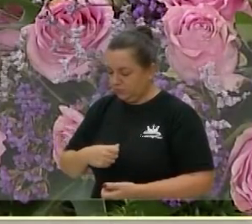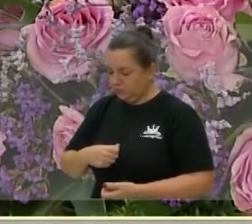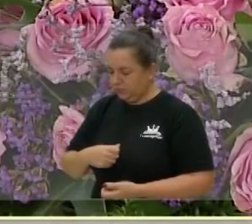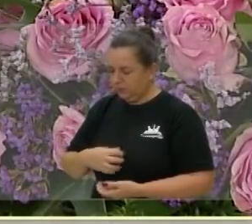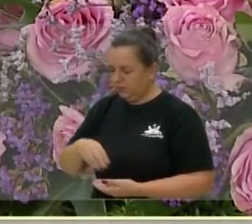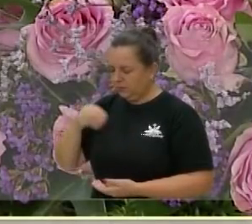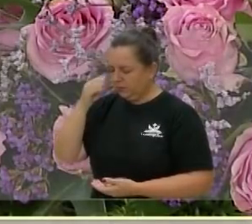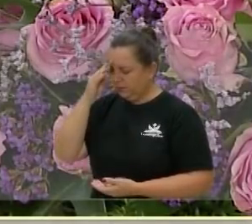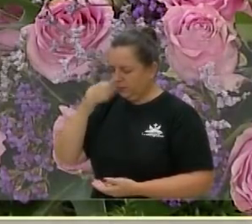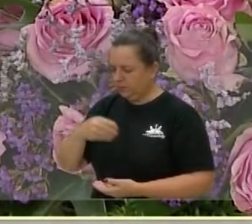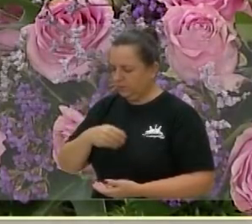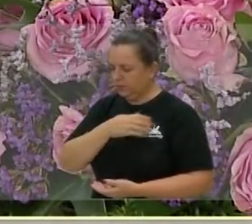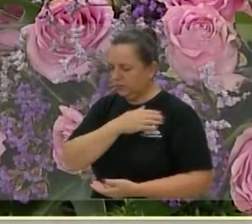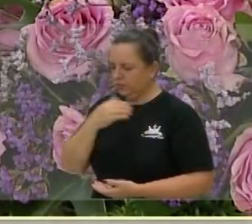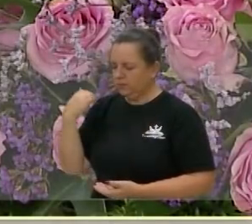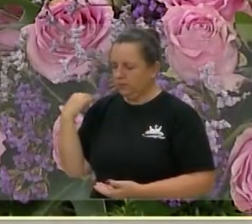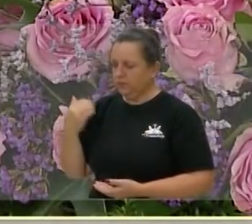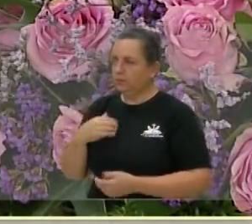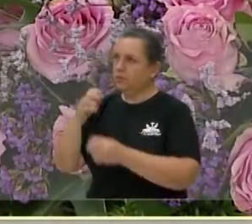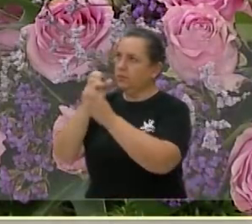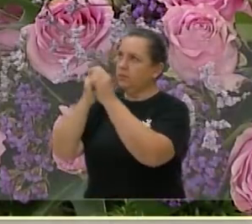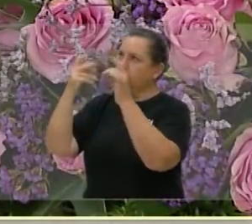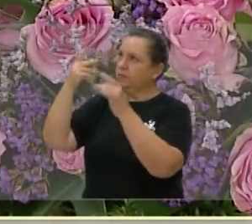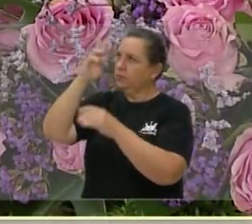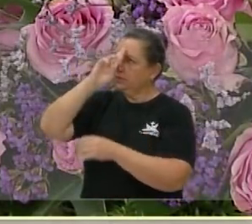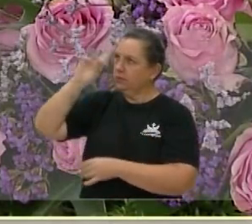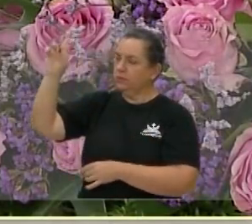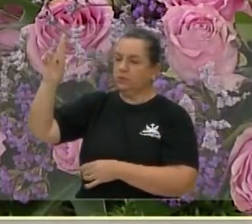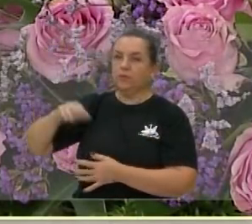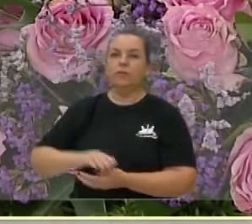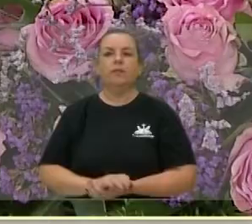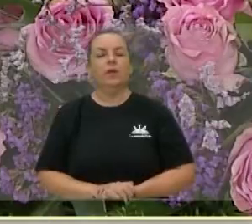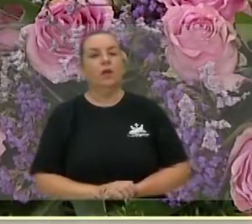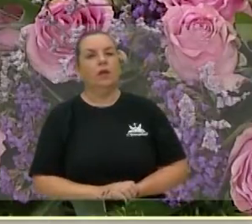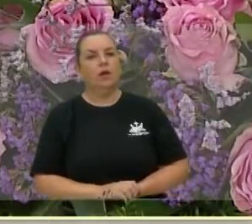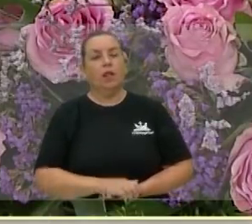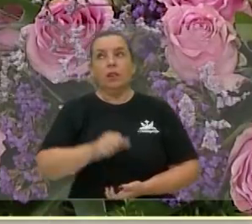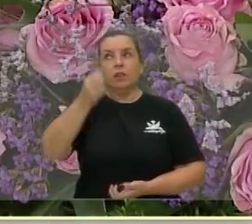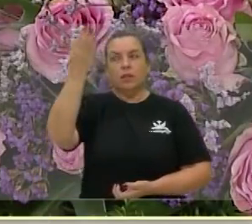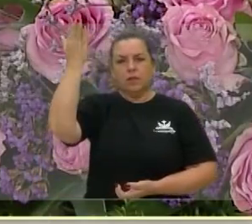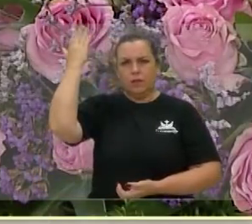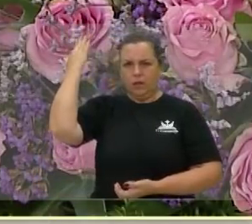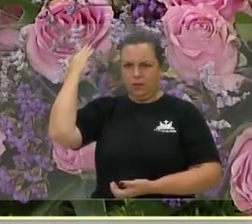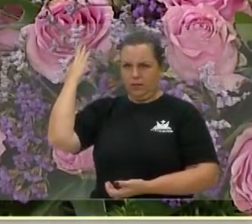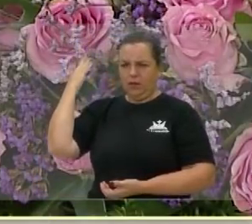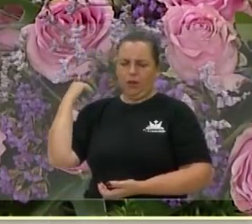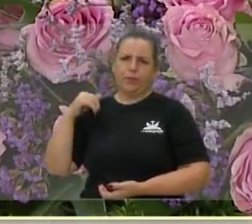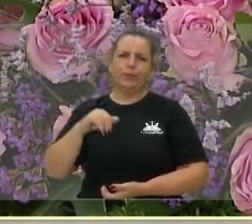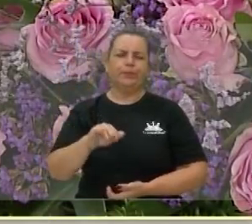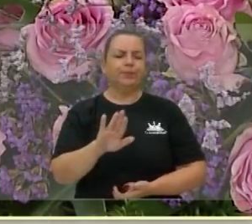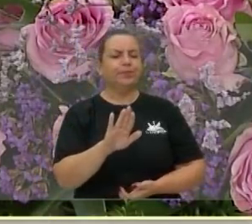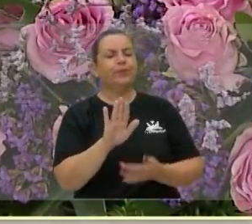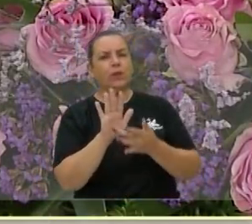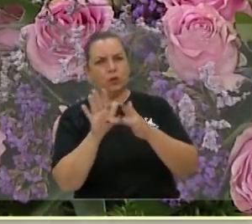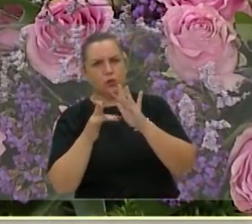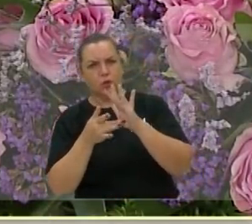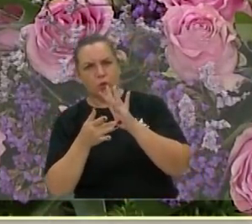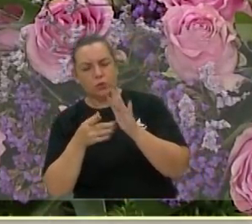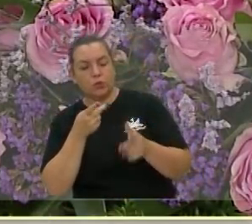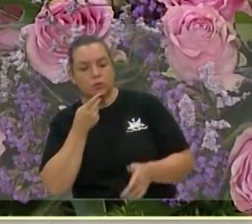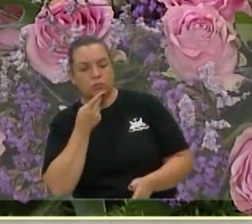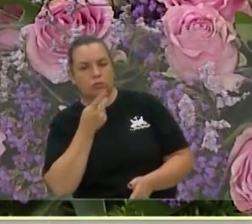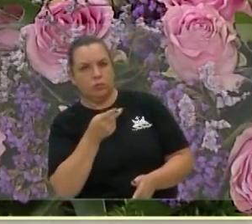tempo, disse Jesus a seus discípulos: quem acolheu os meus mandamentos e os